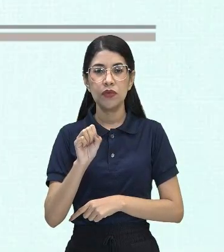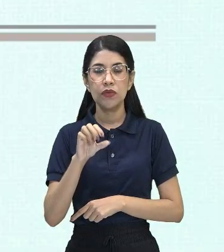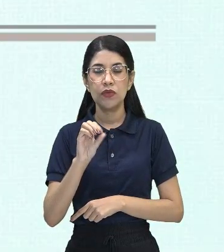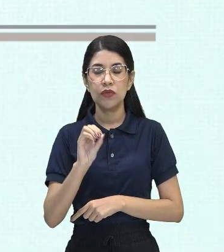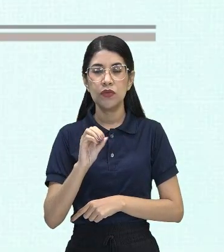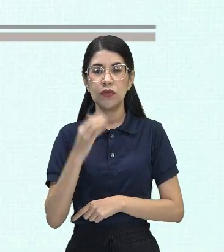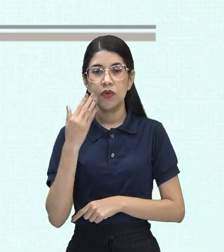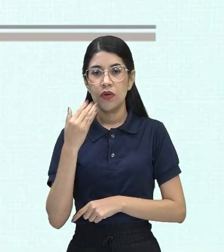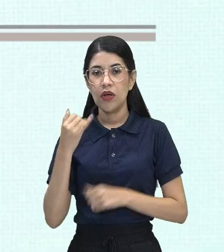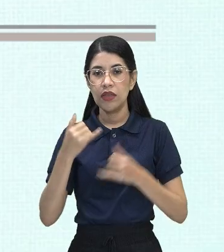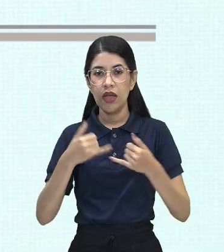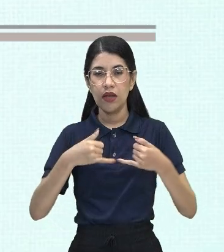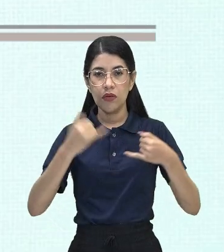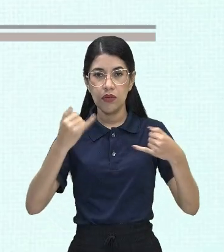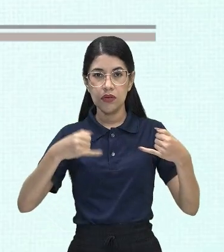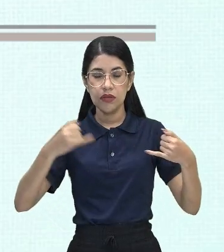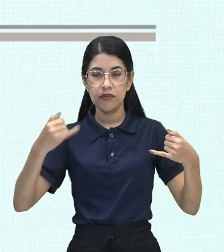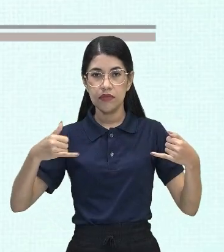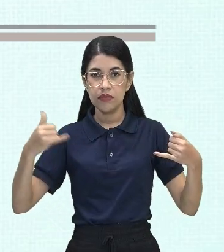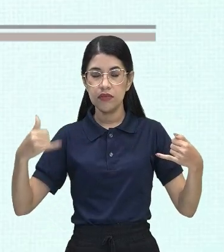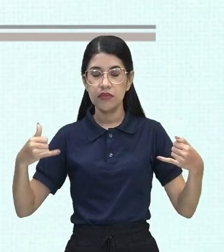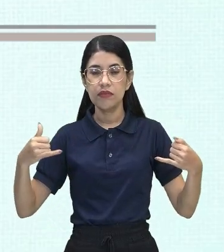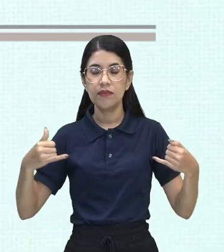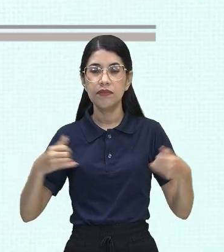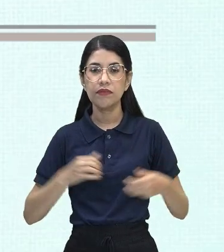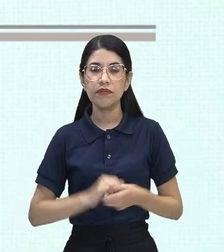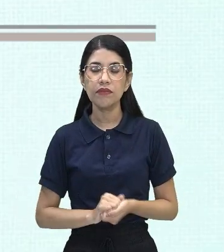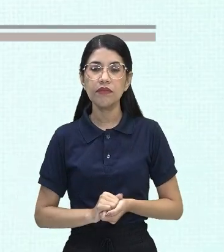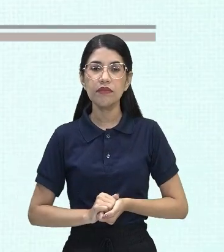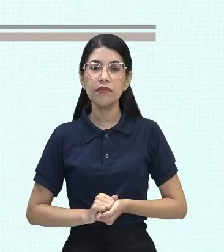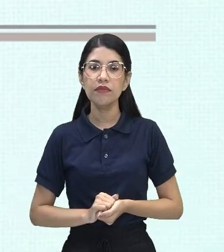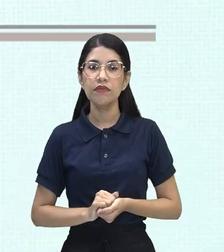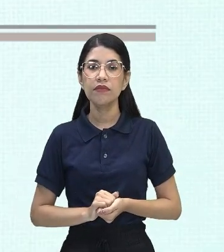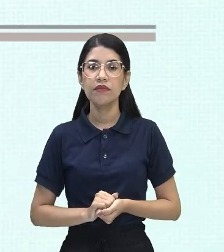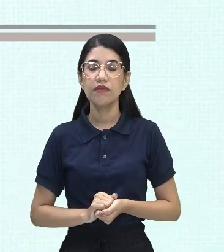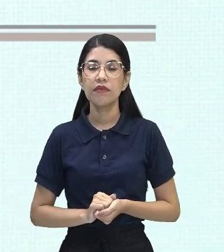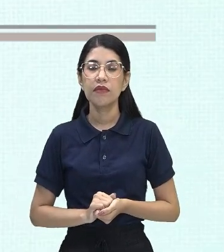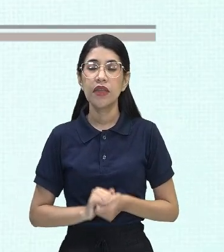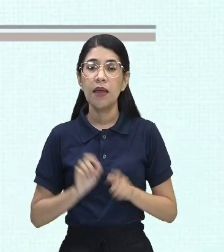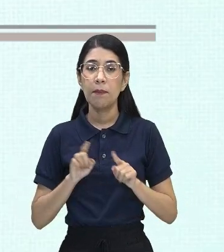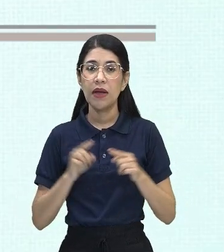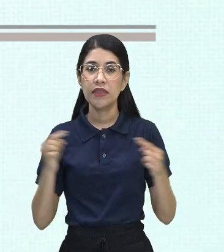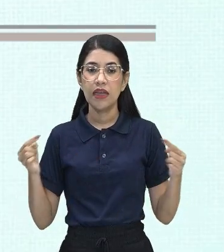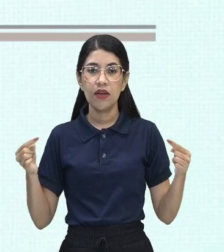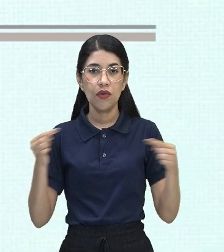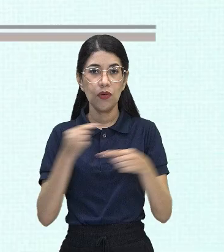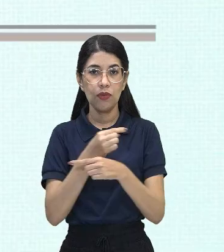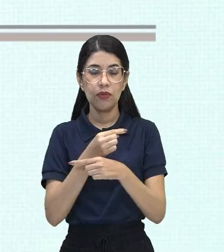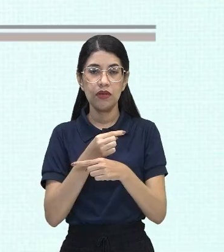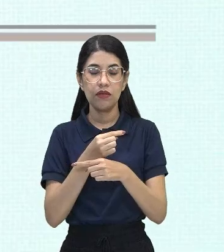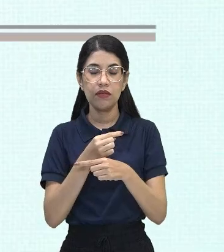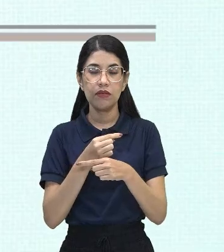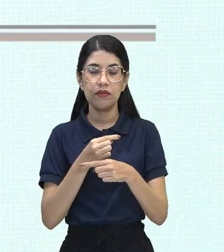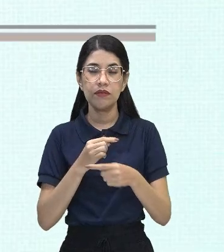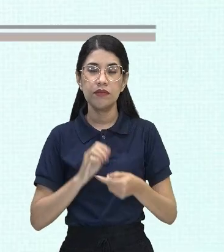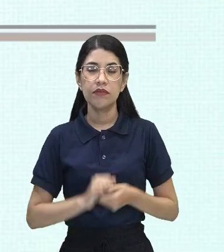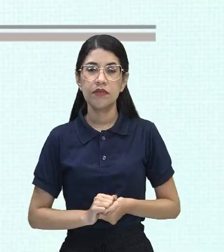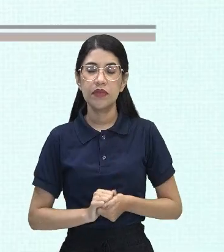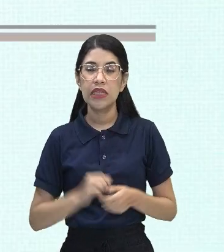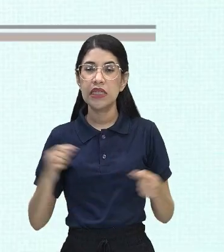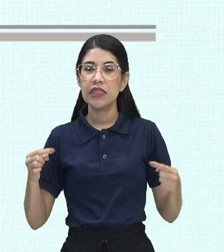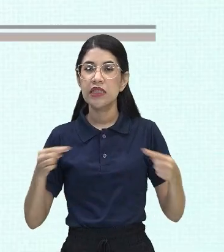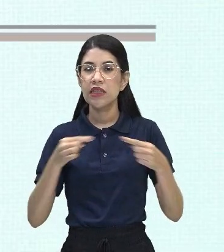corda, olha só, dois pulsos se propagando numa corda, só que em sentidos contrários, eles vão se encontrar. Veja